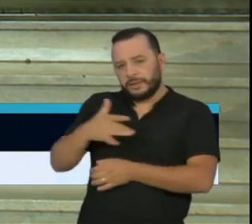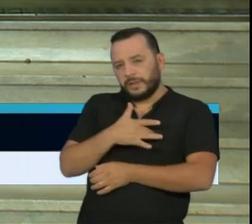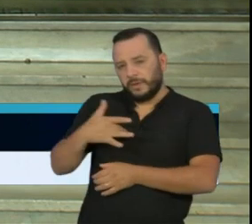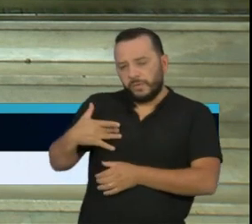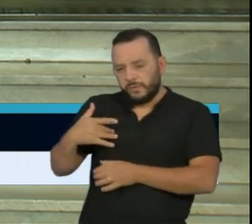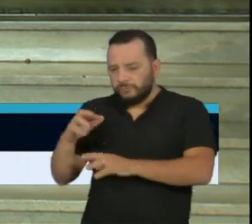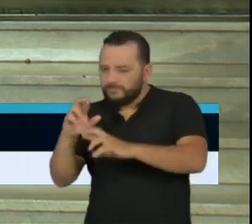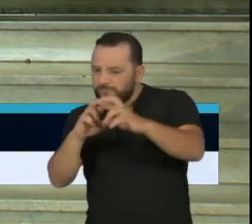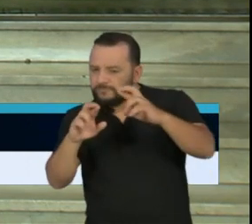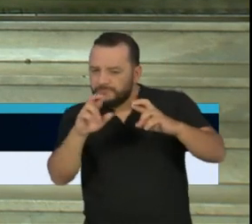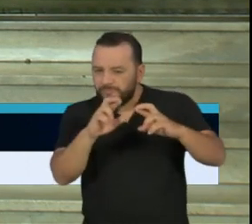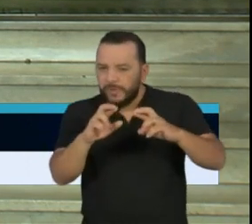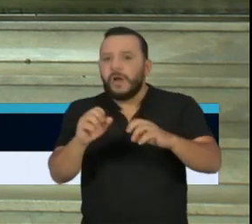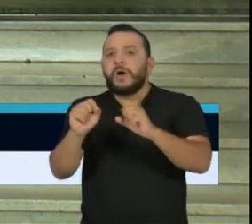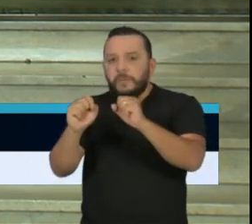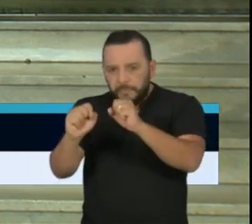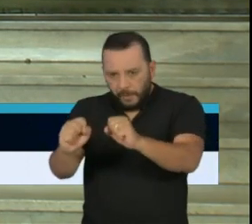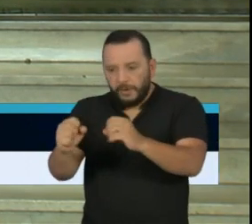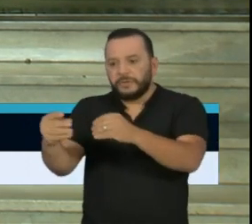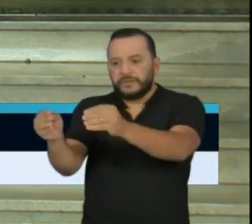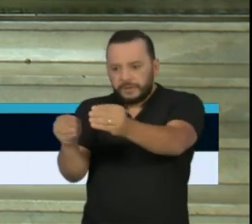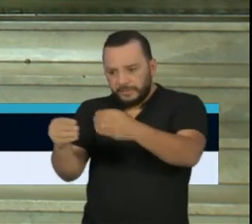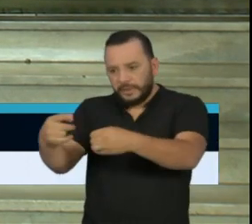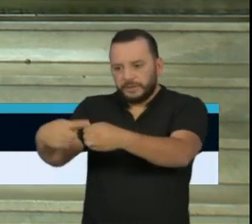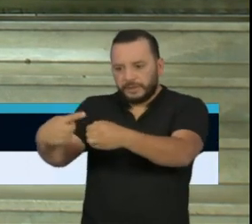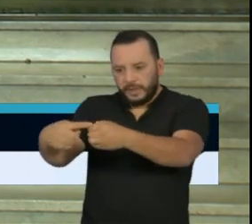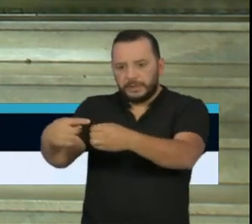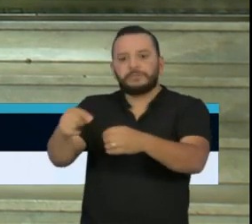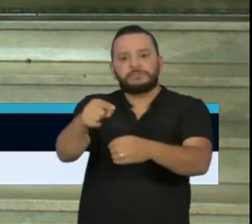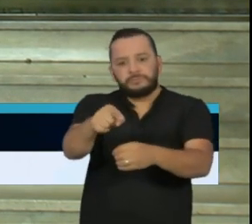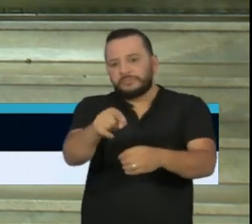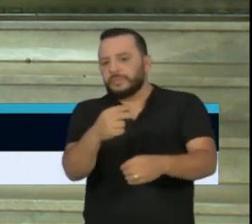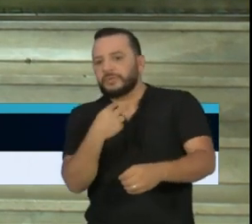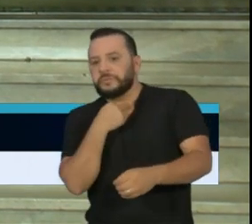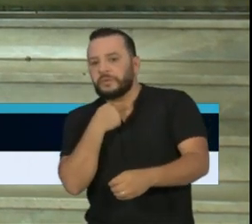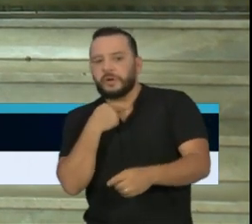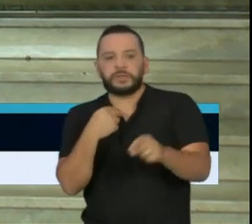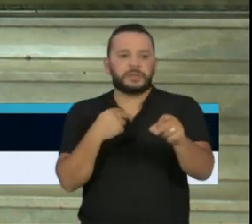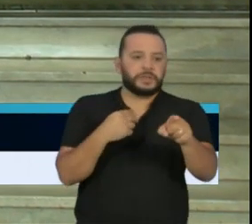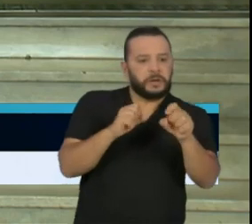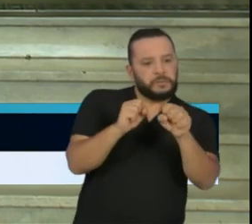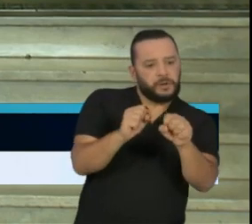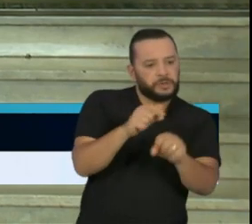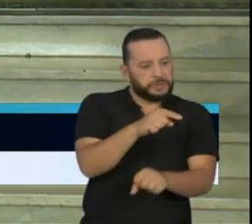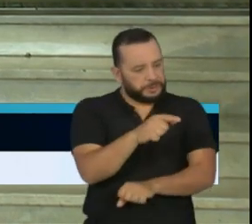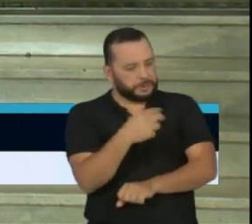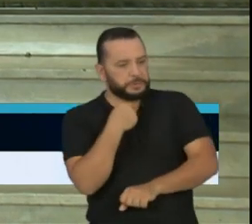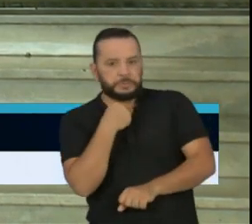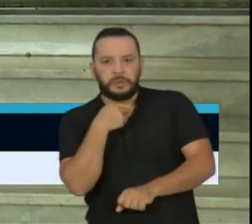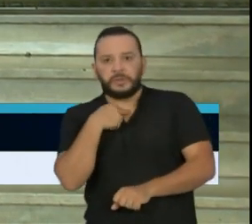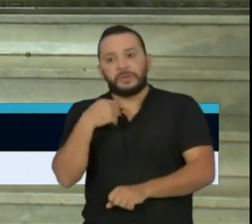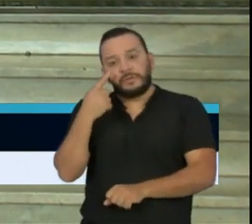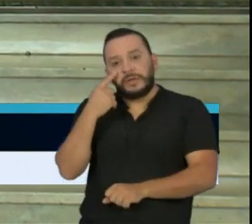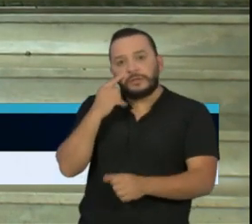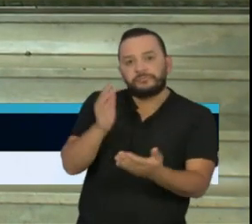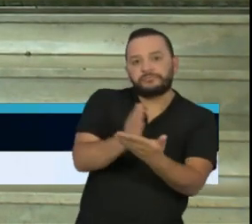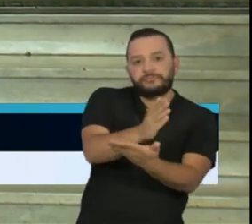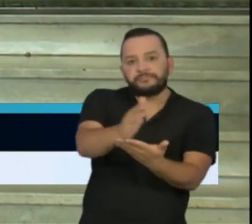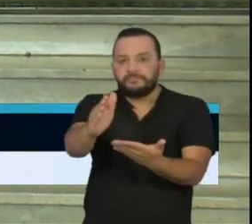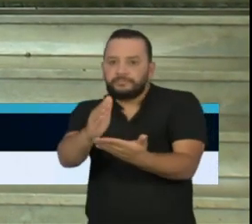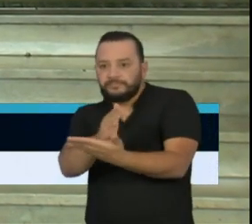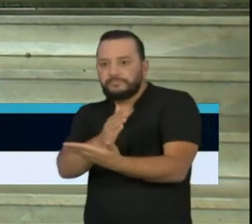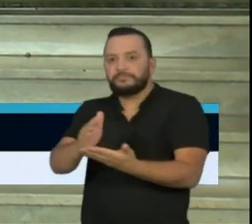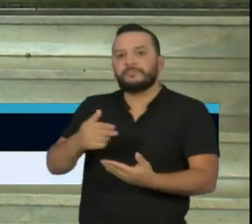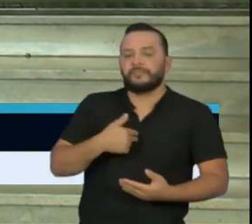para validar a decisão de flexibilização nas cidades e regiões que obedecerem a